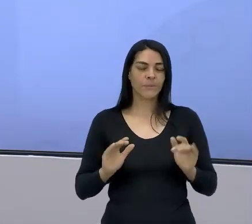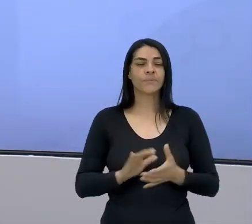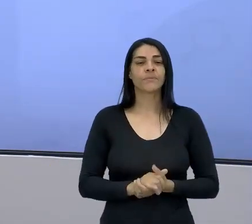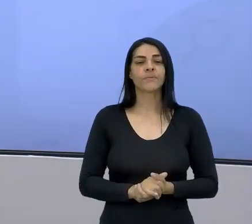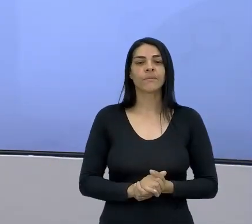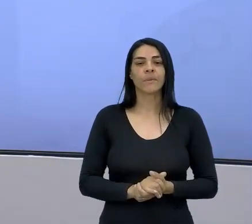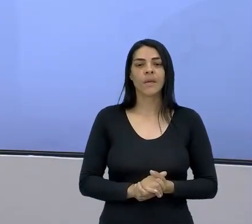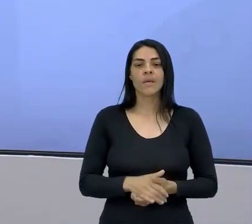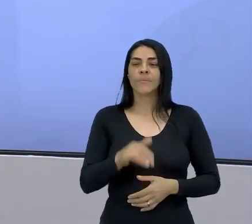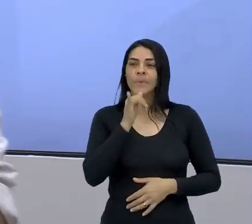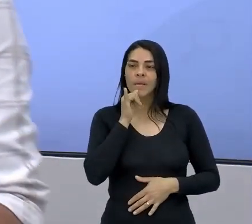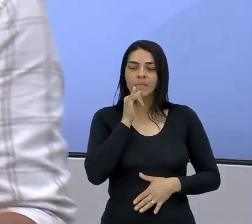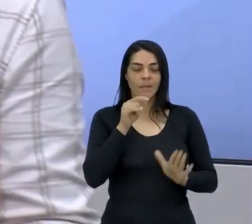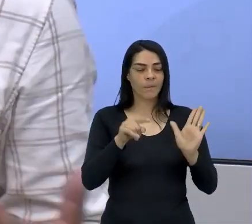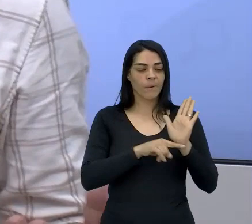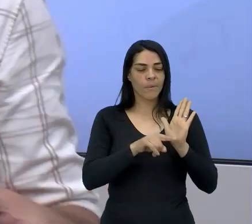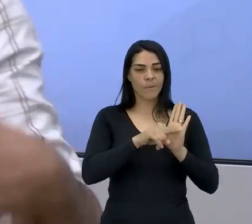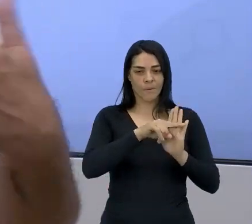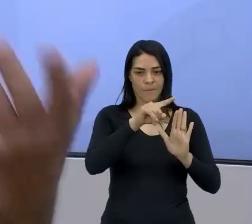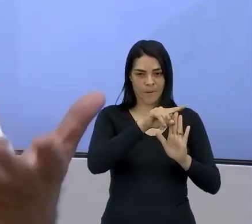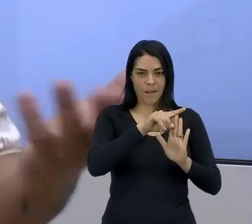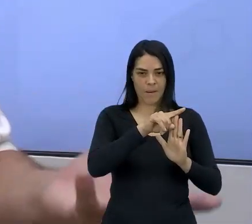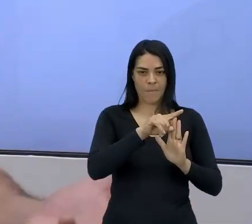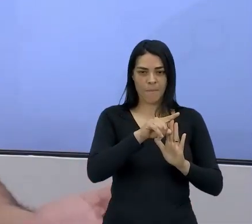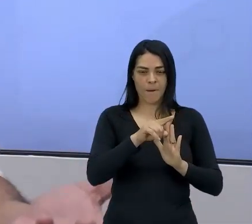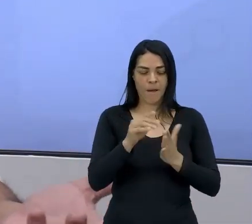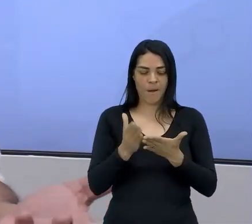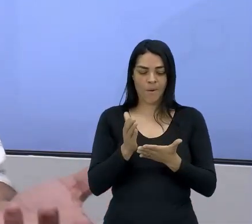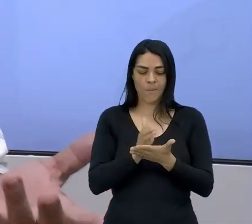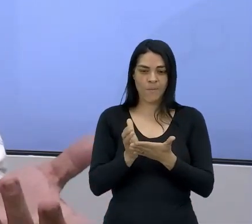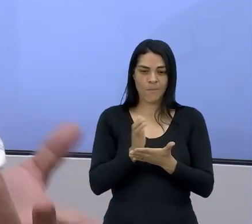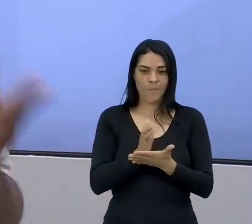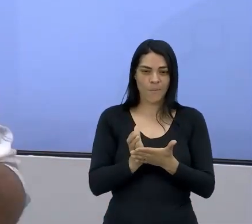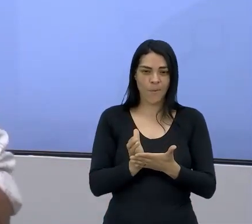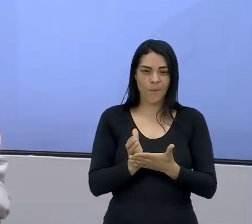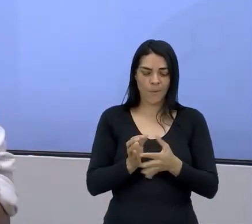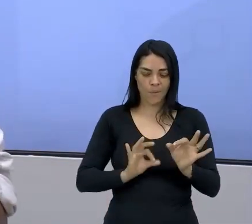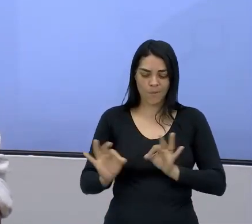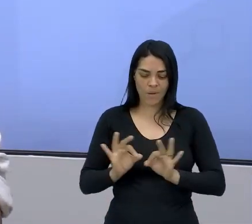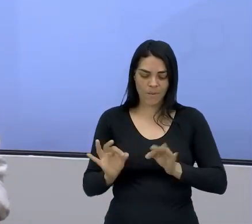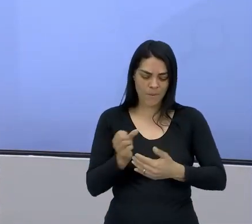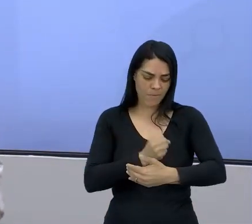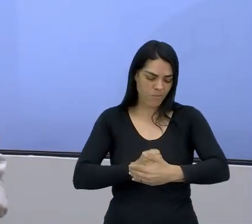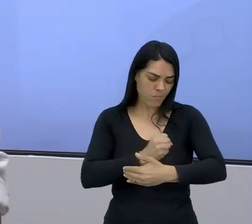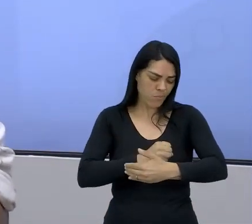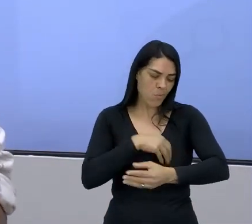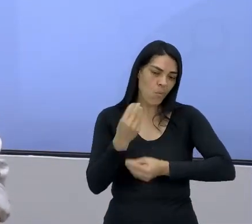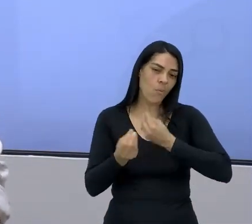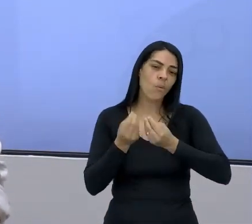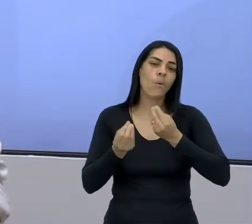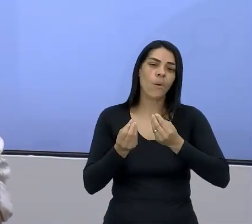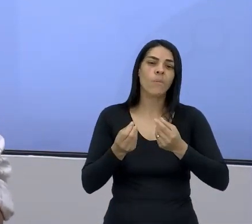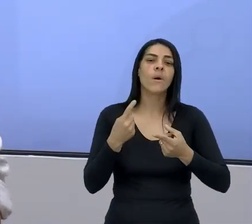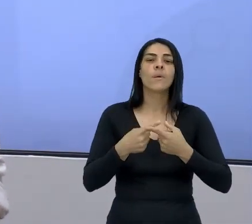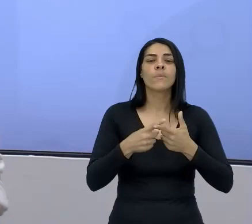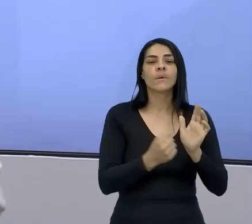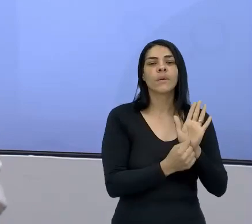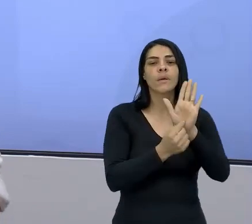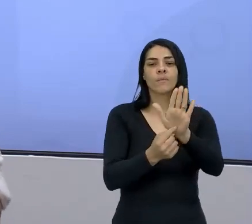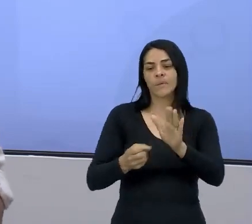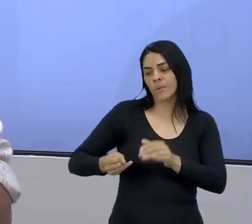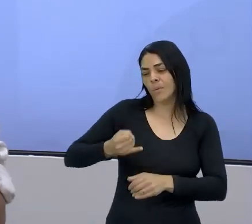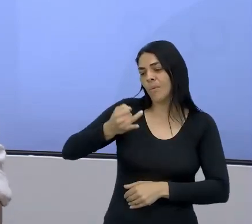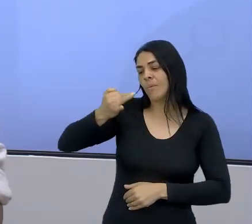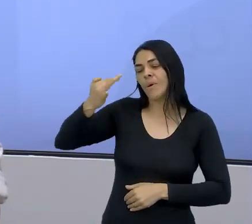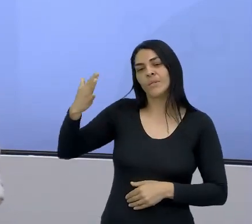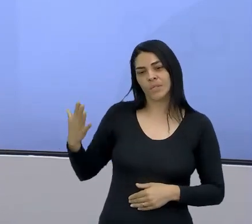queremos programar, por exemplo, uma receita de bolo, como foi mostrado aqui, né? Eu utilizo esse exemplo porque ele é muito legal, porque ele mostra a quantidade de